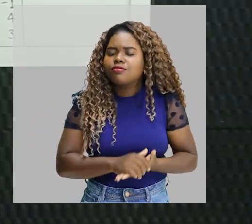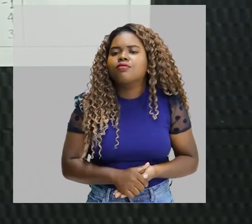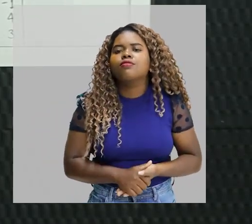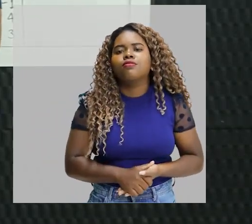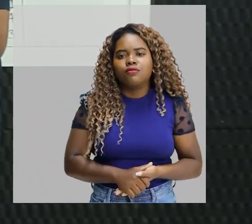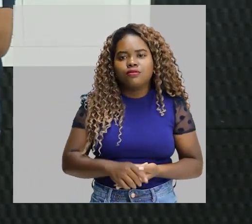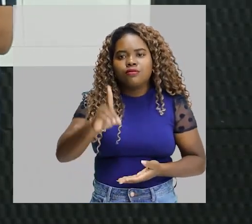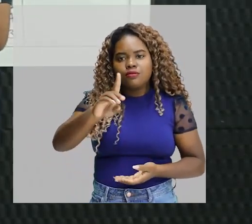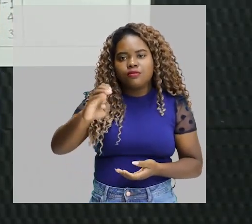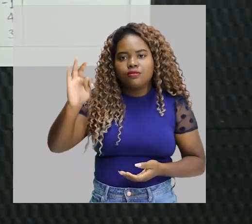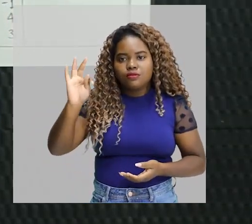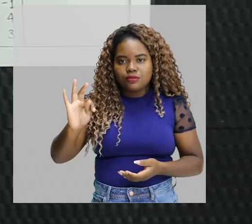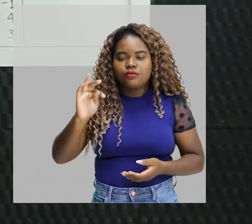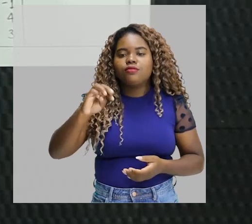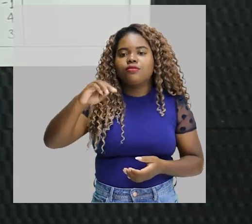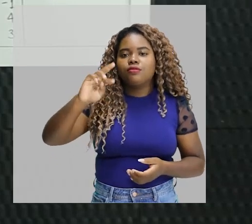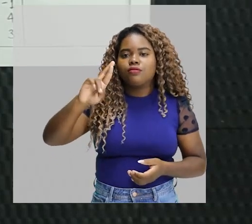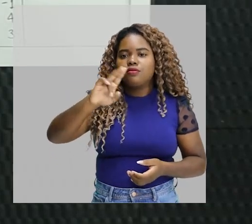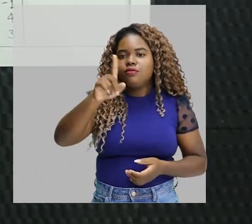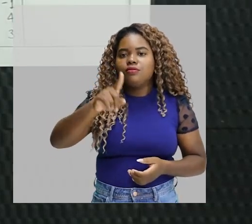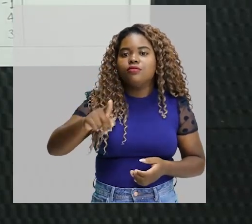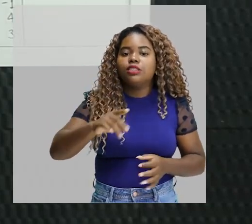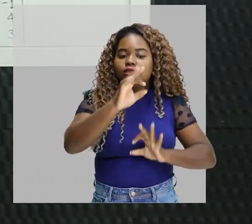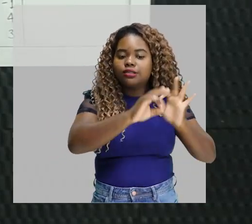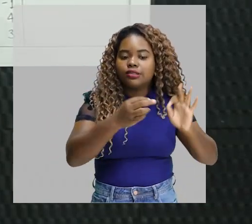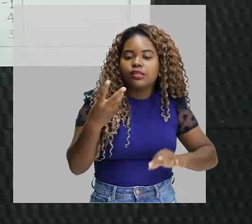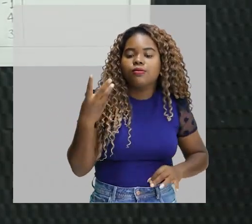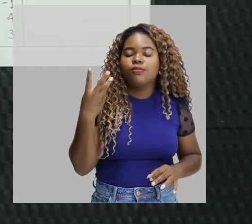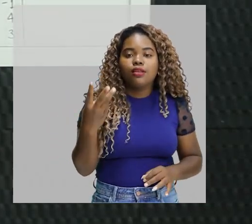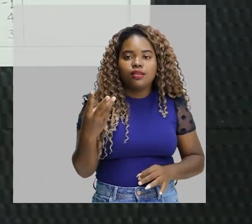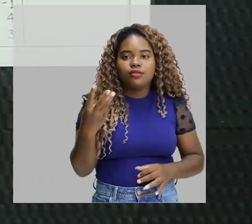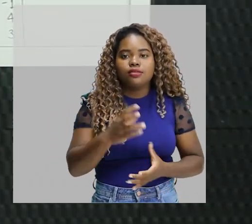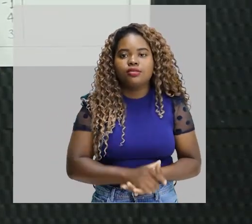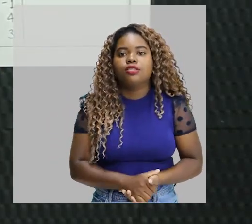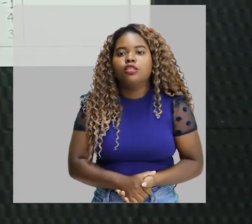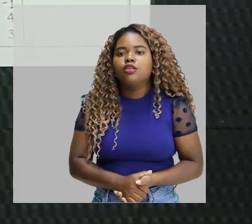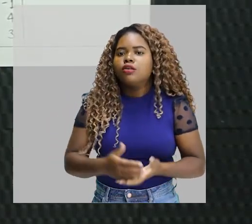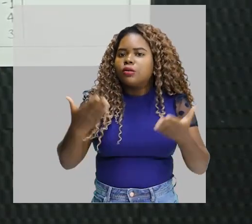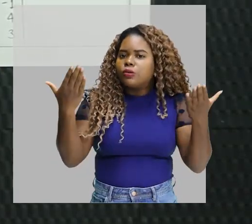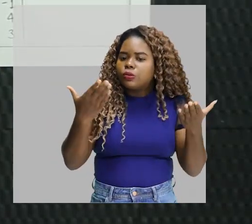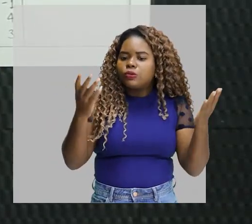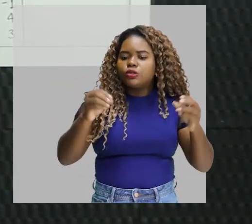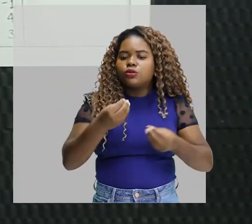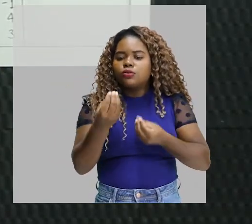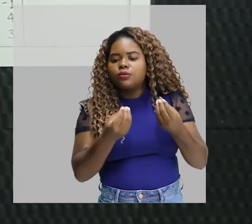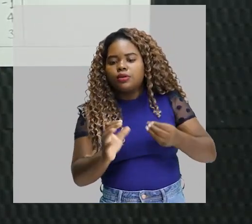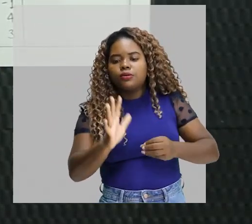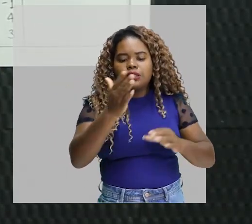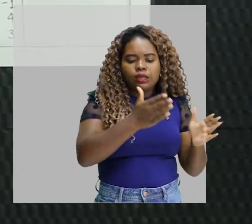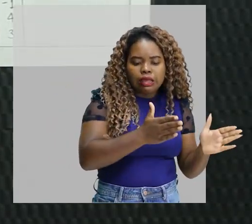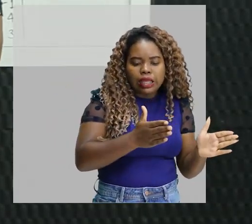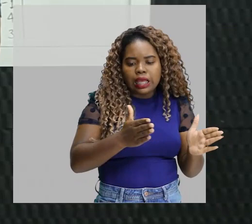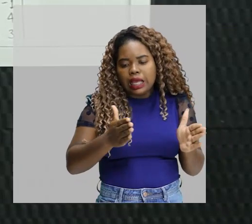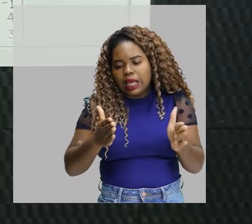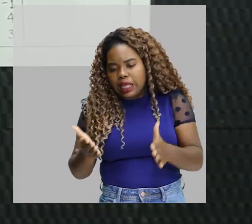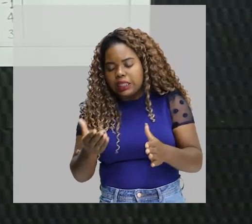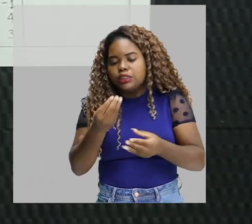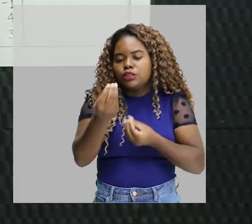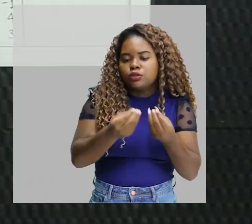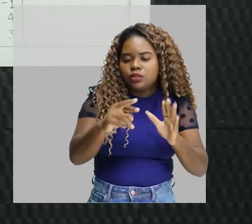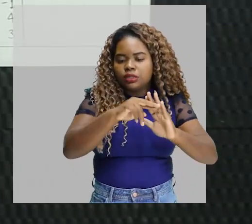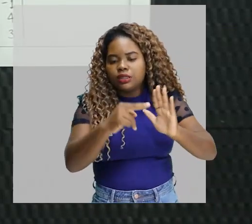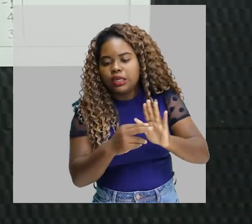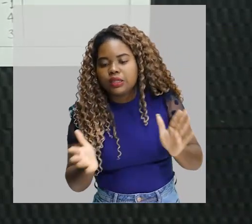determinante de matriz de ordem 3 tá hoje a gente vai ver qual o processo né um dos processos mais